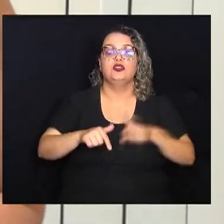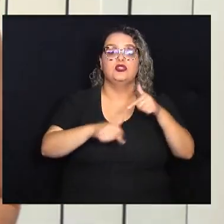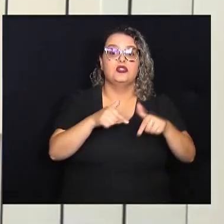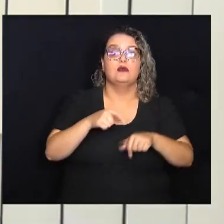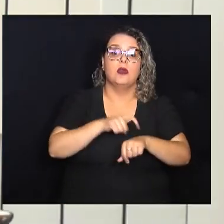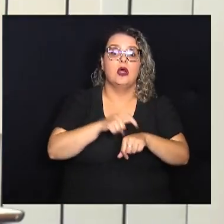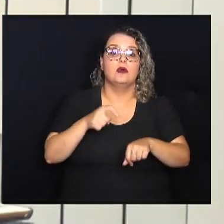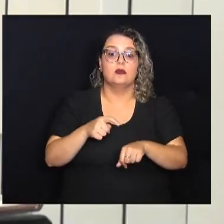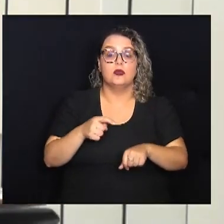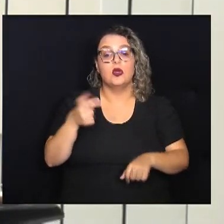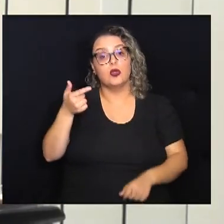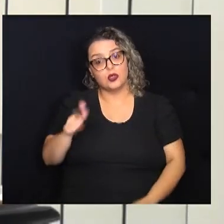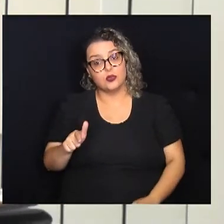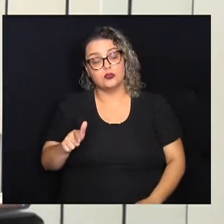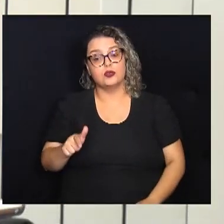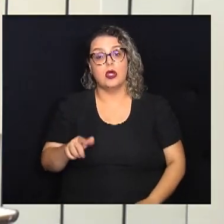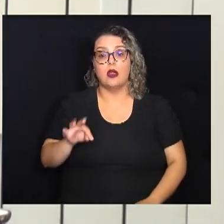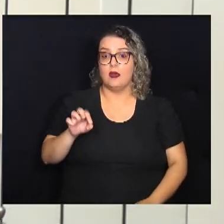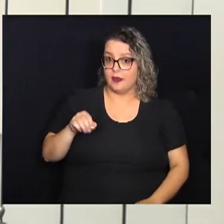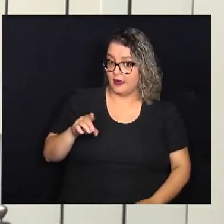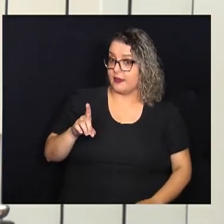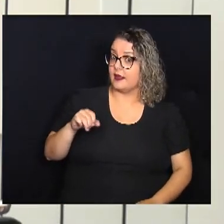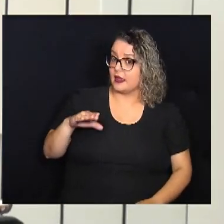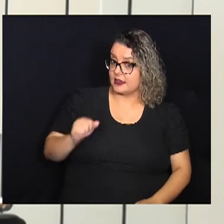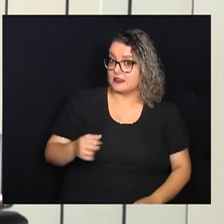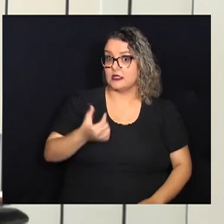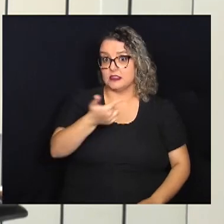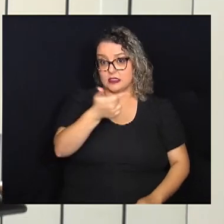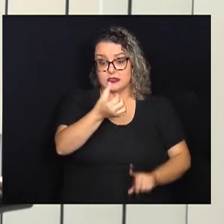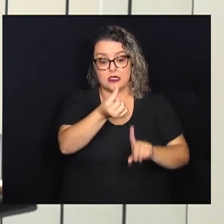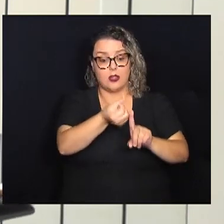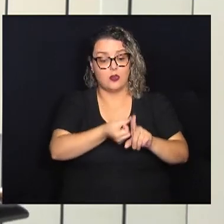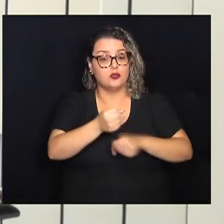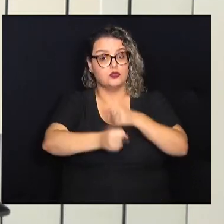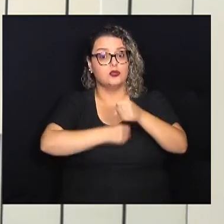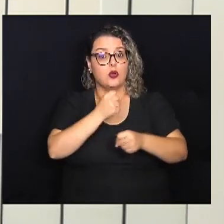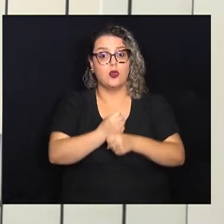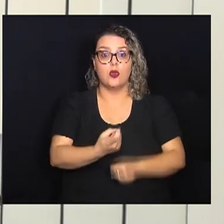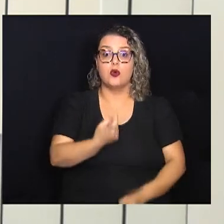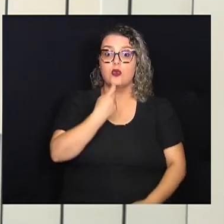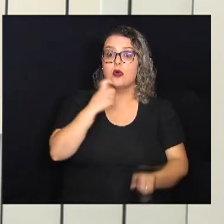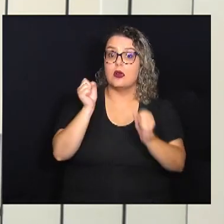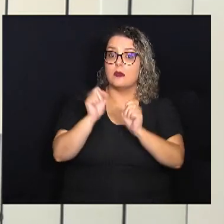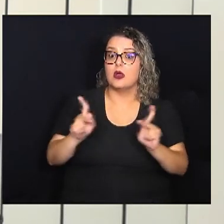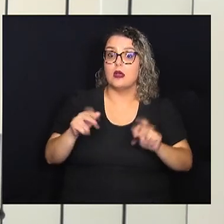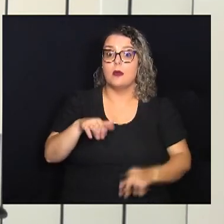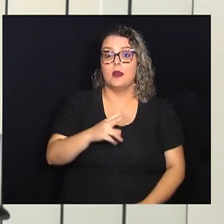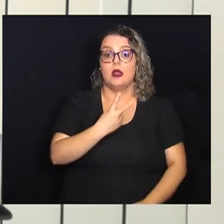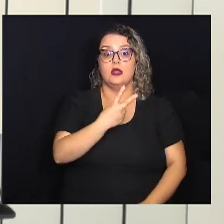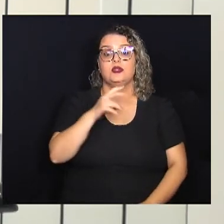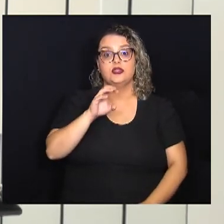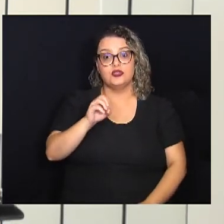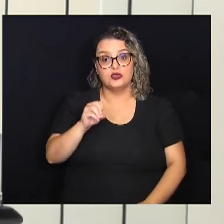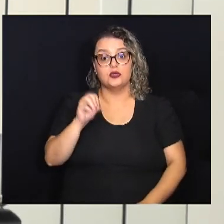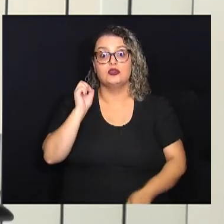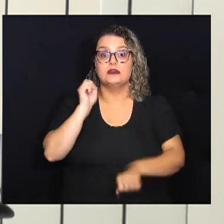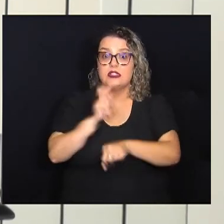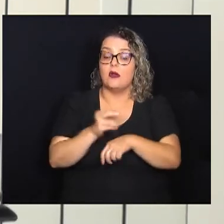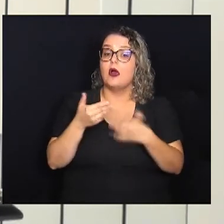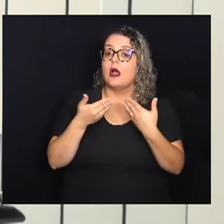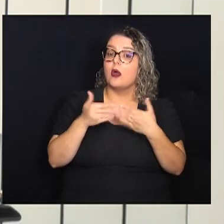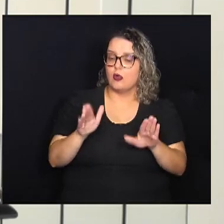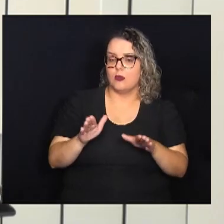E seguindo a tendência desse segundo semestre do ano, o Campinas Shopping tem mais de 200 vagas abertas